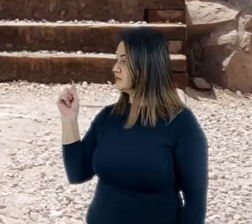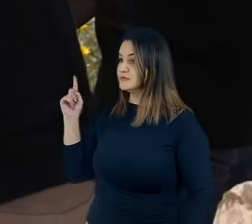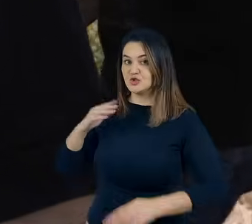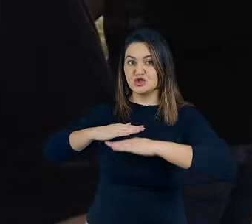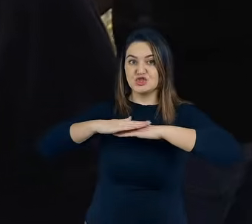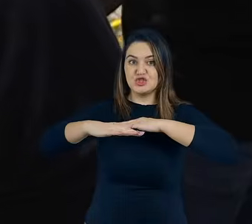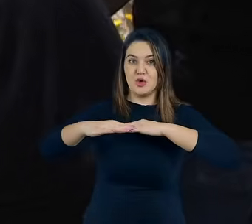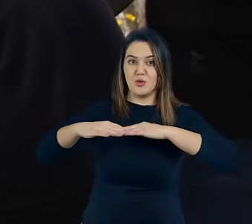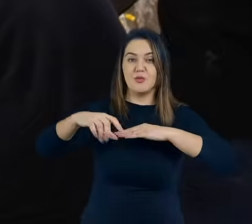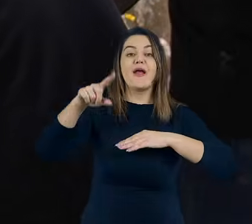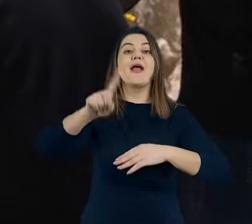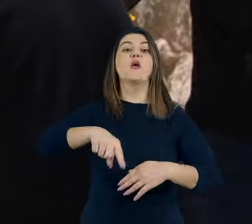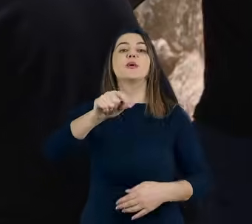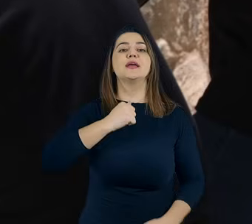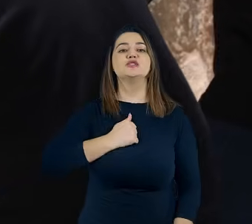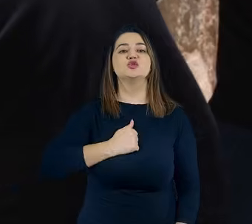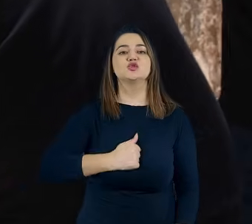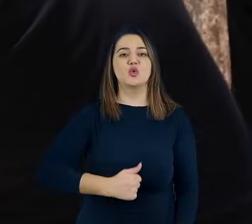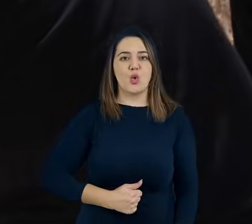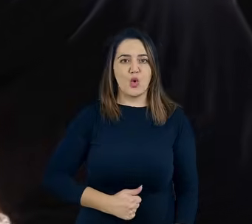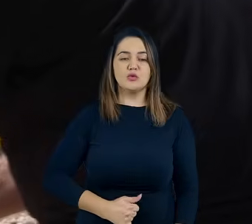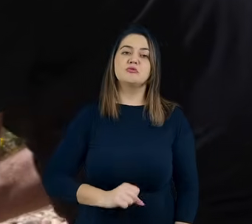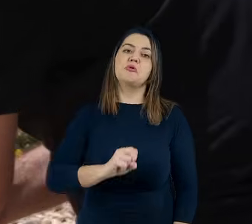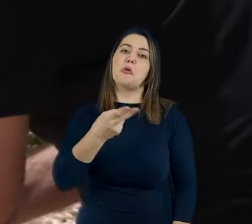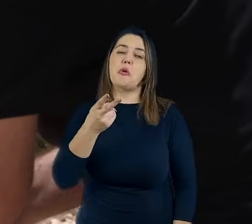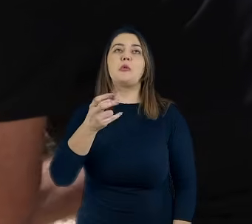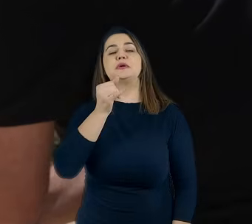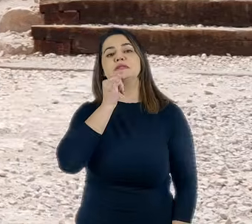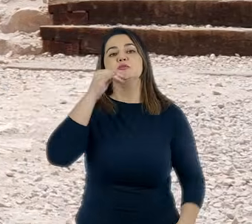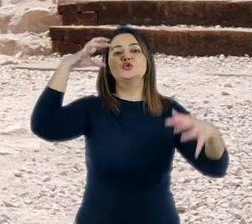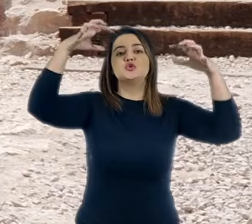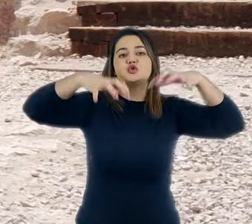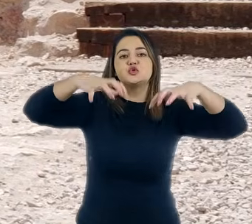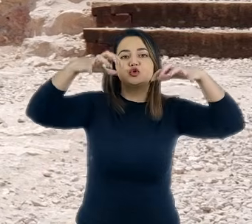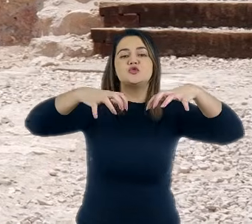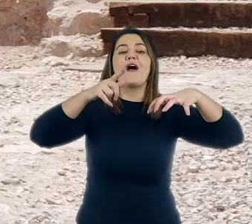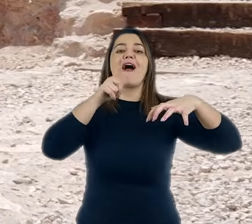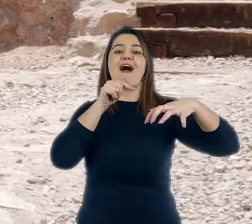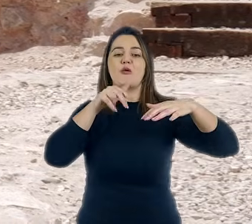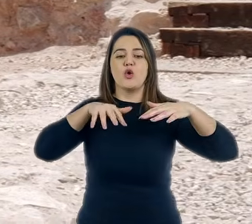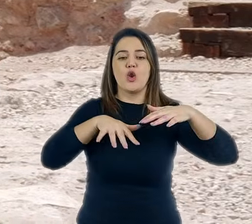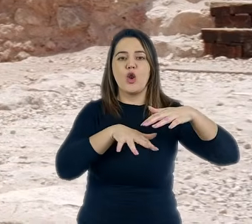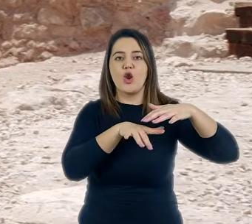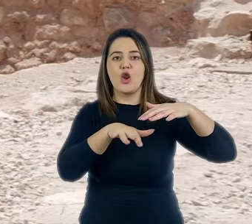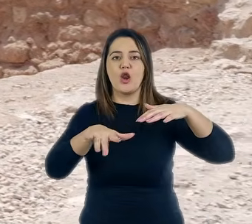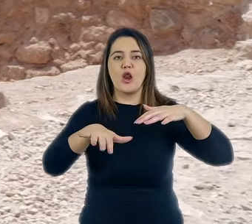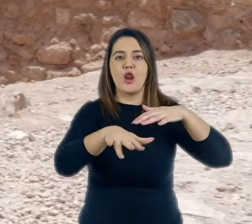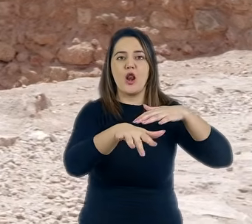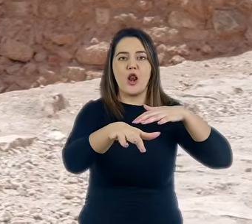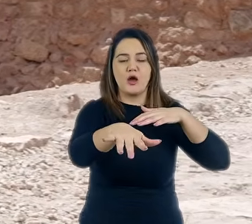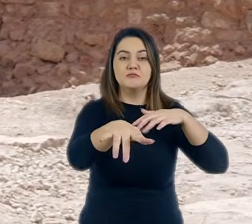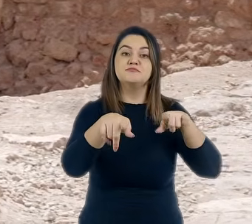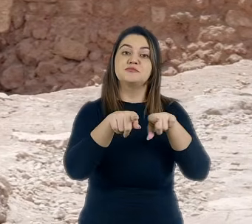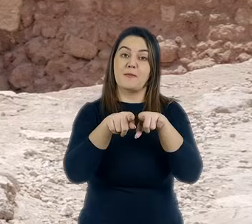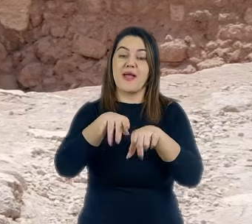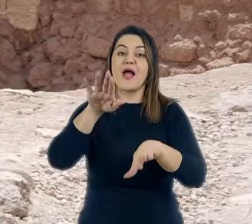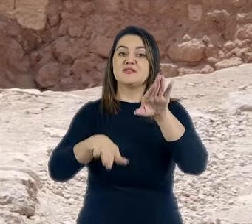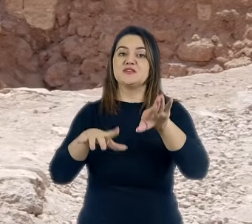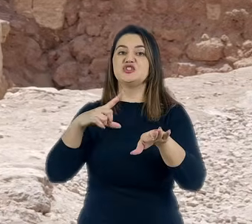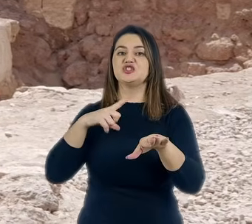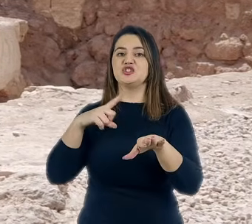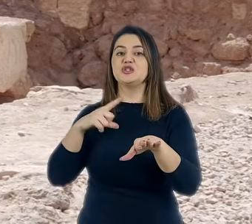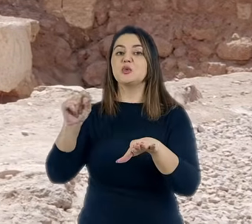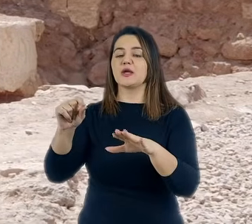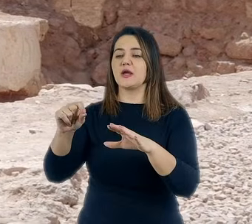de outro, são justamente o esgoto da cidade, o escoamento da água. Ou quando havia uma chuva também, a água passava por aqui. Eles guardavam